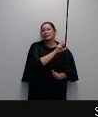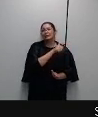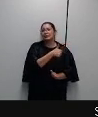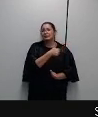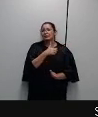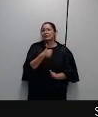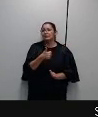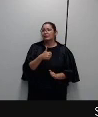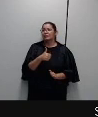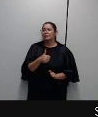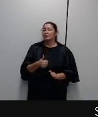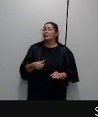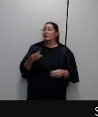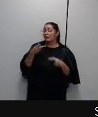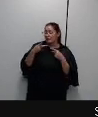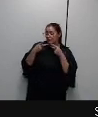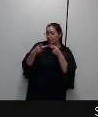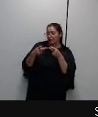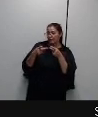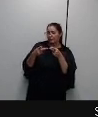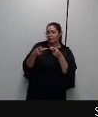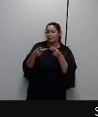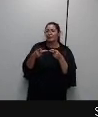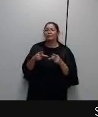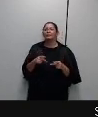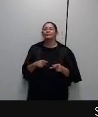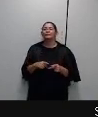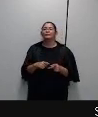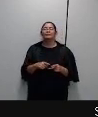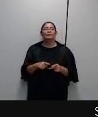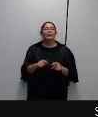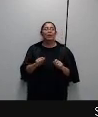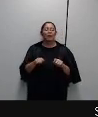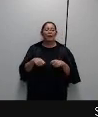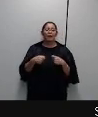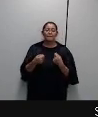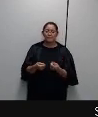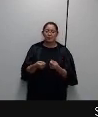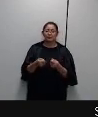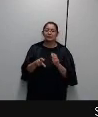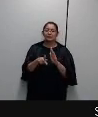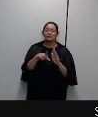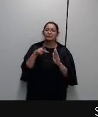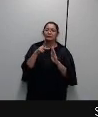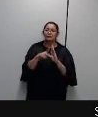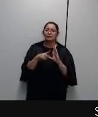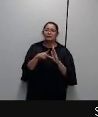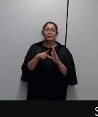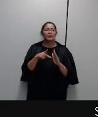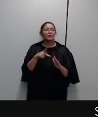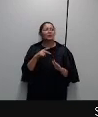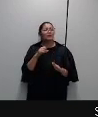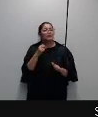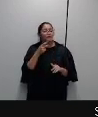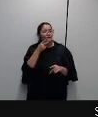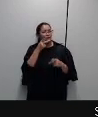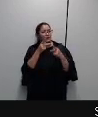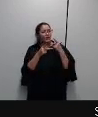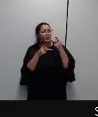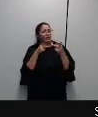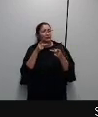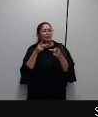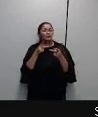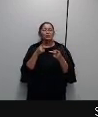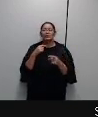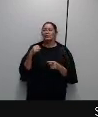determinou a remessa dos Autos à contadoria para que me fosse informado se atualização